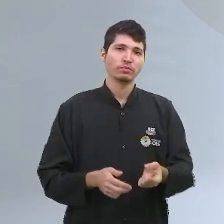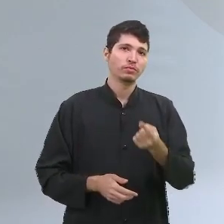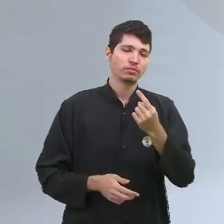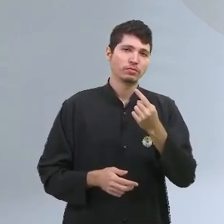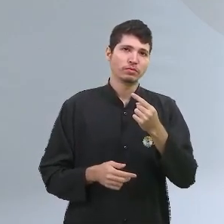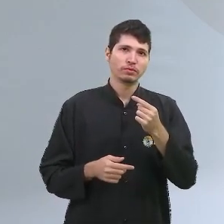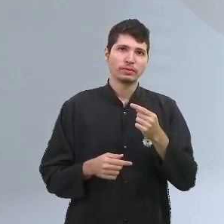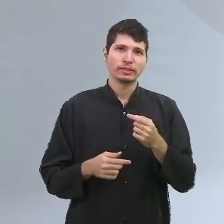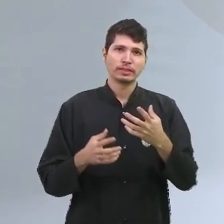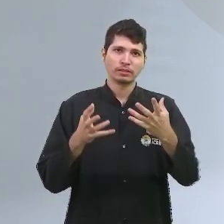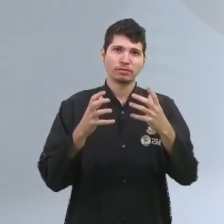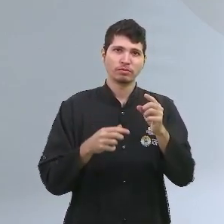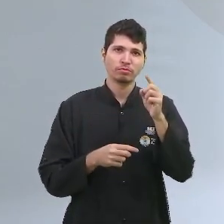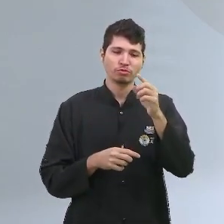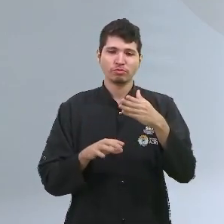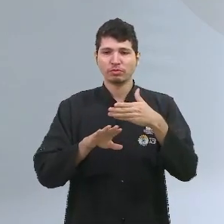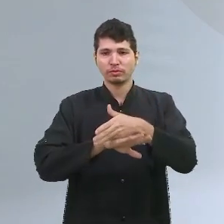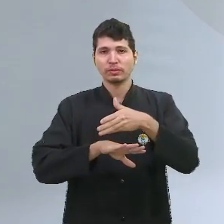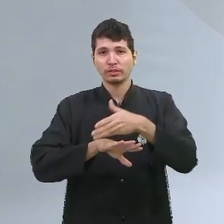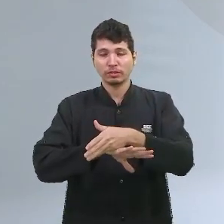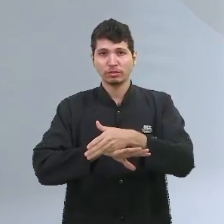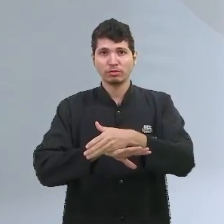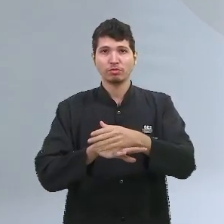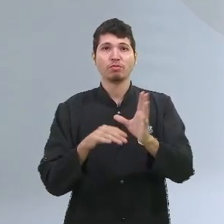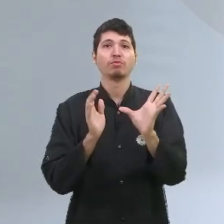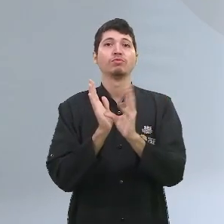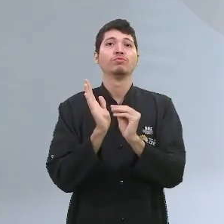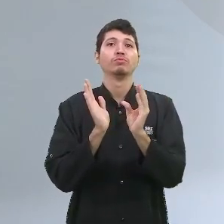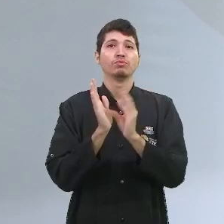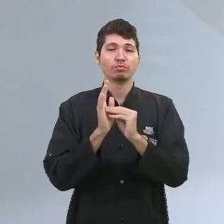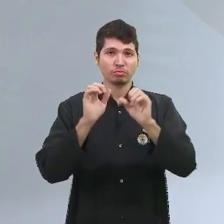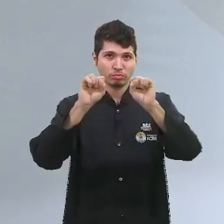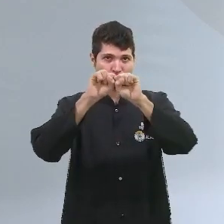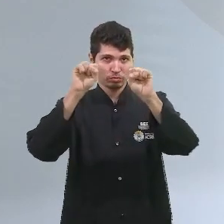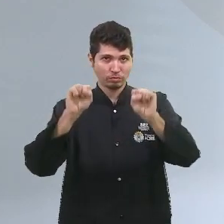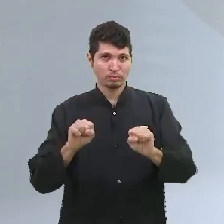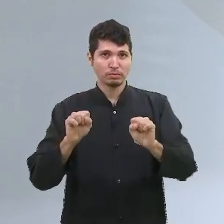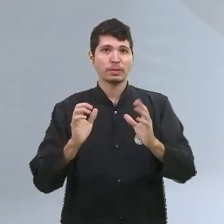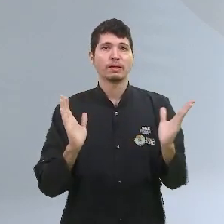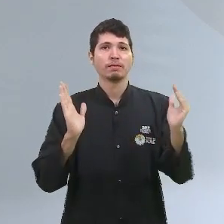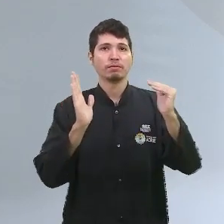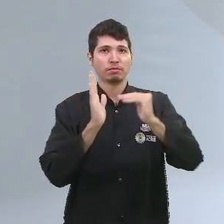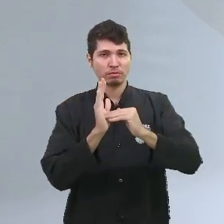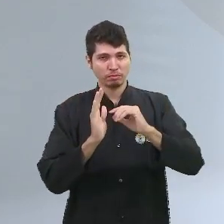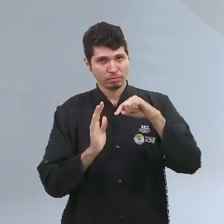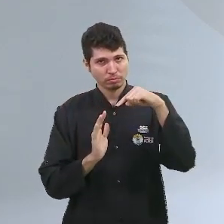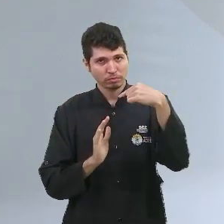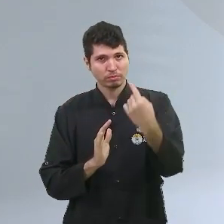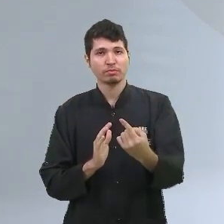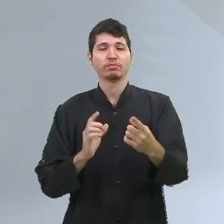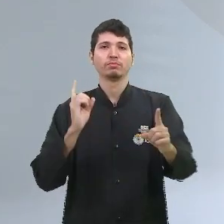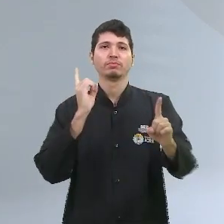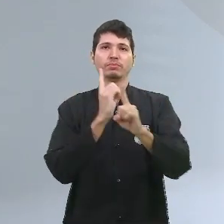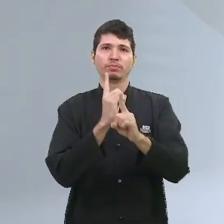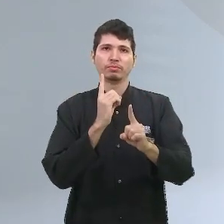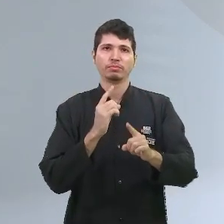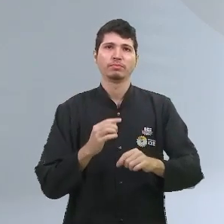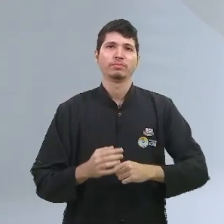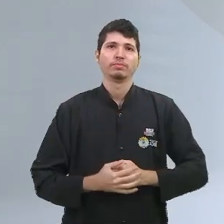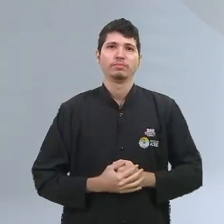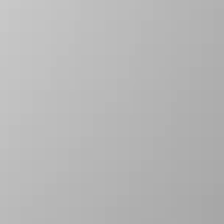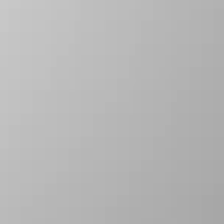dos conteúdos Muito obrigado pela atenção até aqui e até o nosso próximo encontro